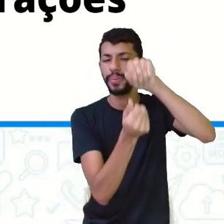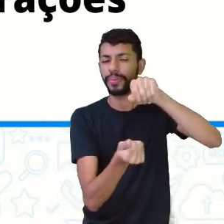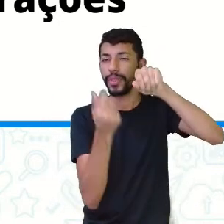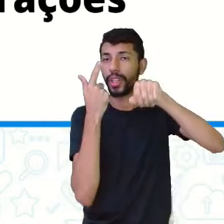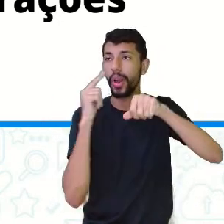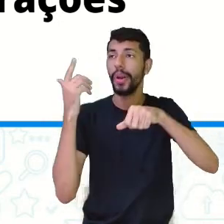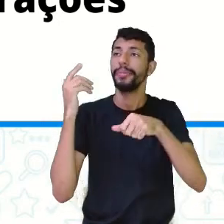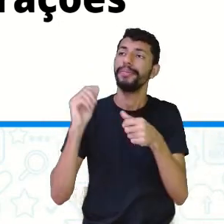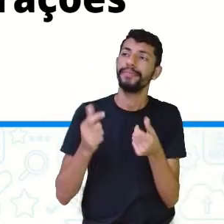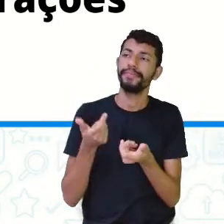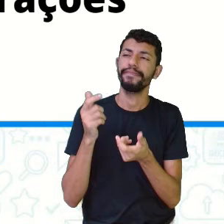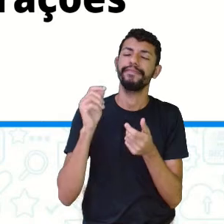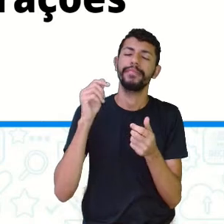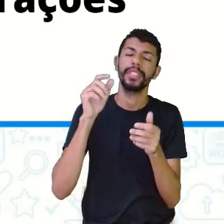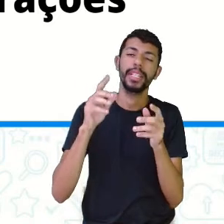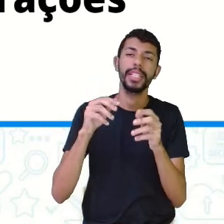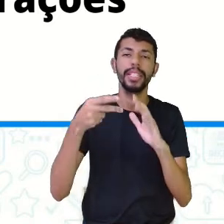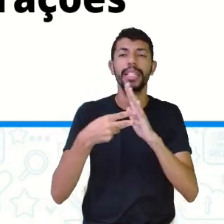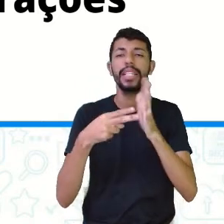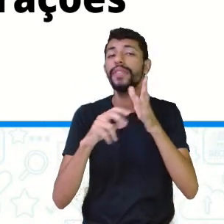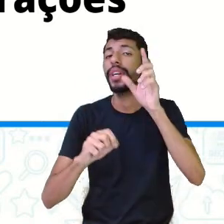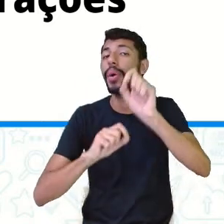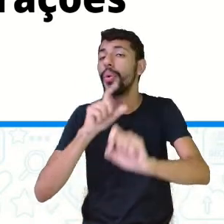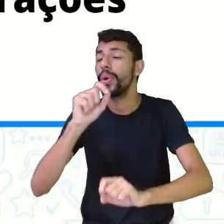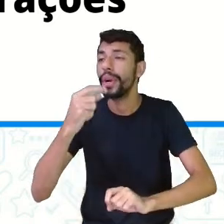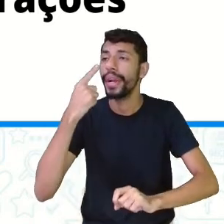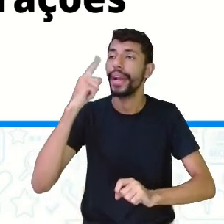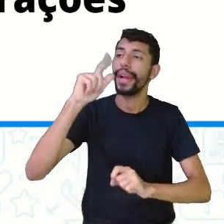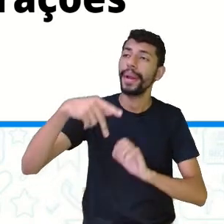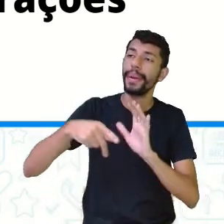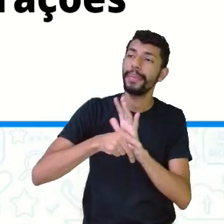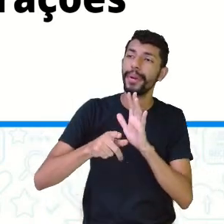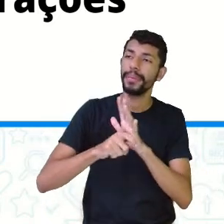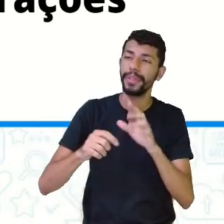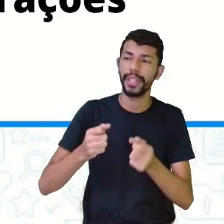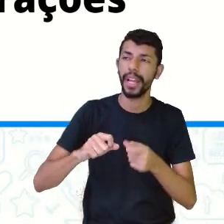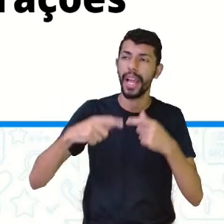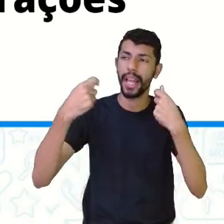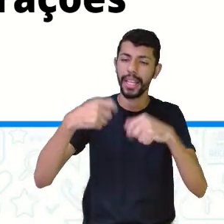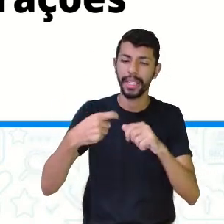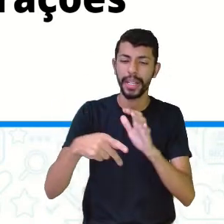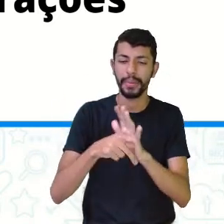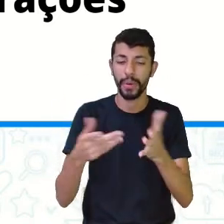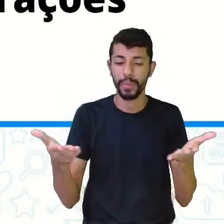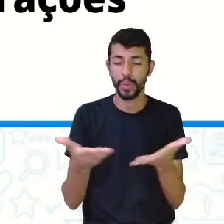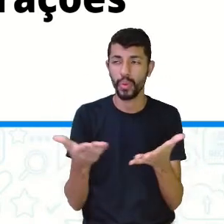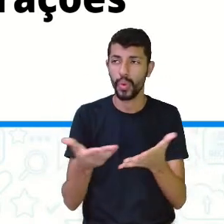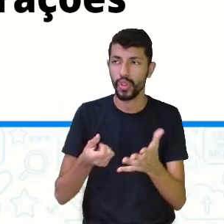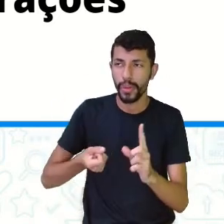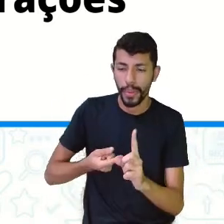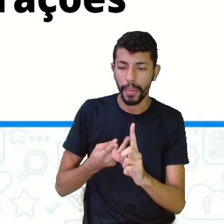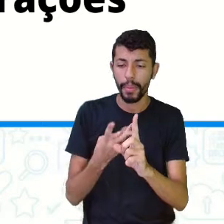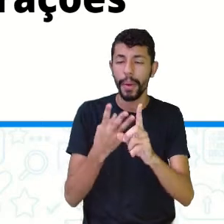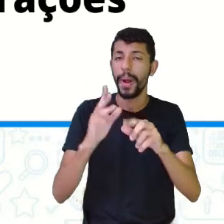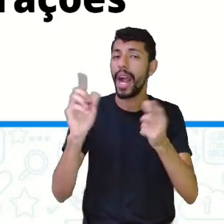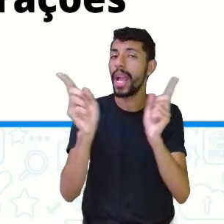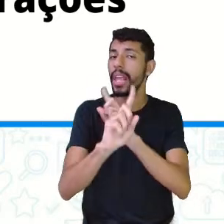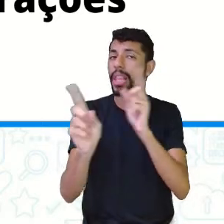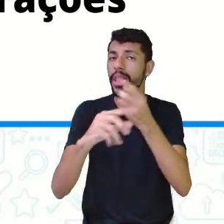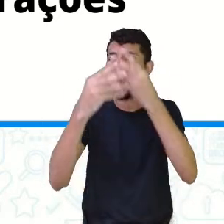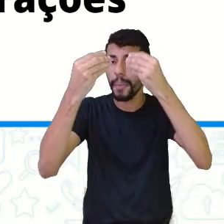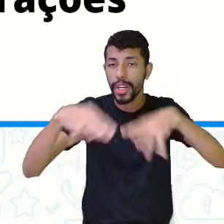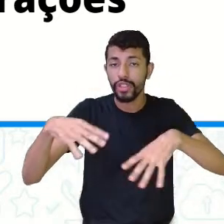termos práticos, sustentabilidade significa suprir as necessidades do presente sem afetar